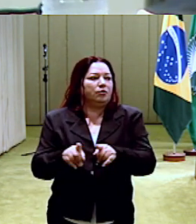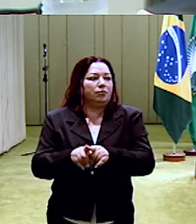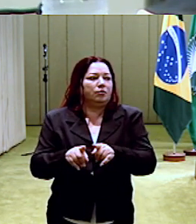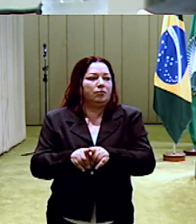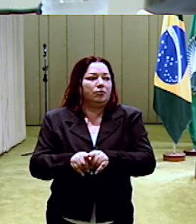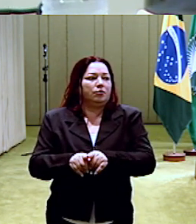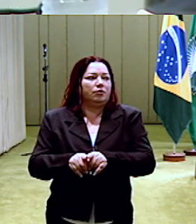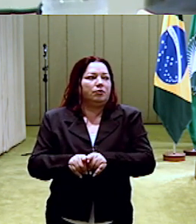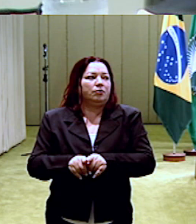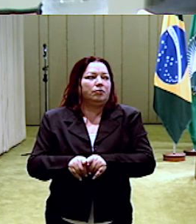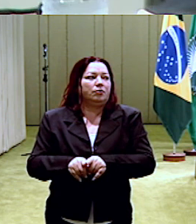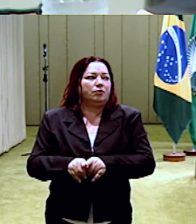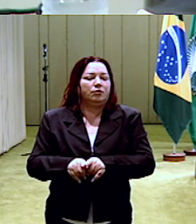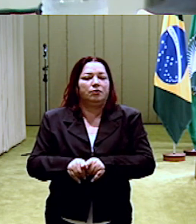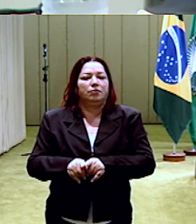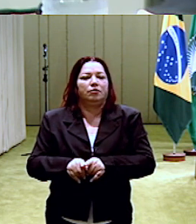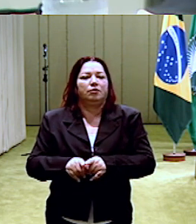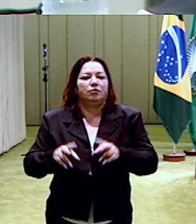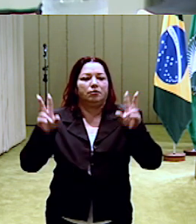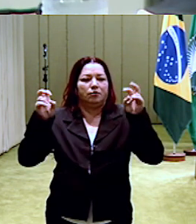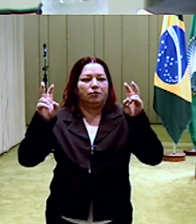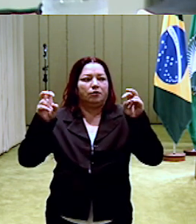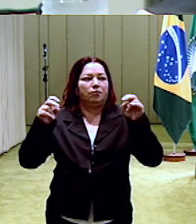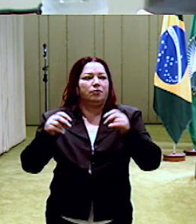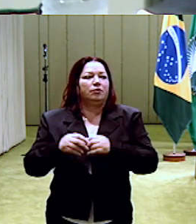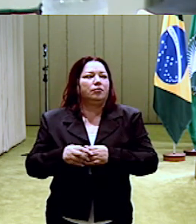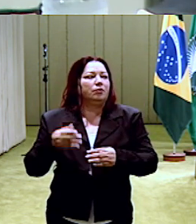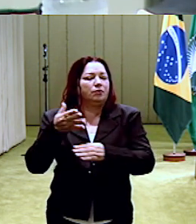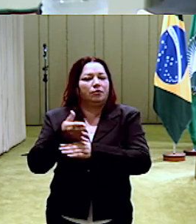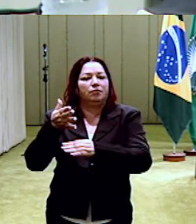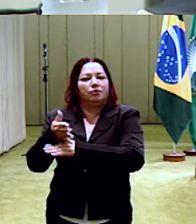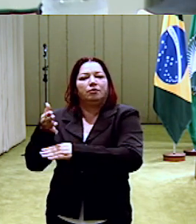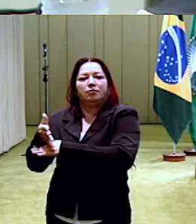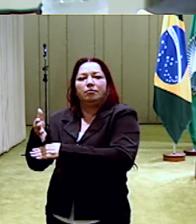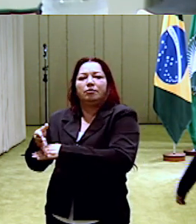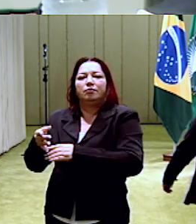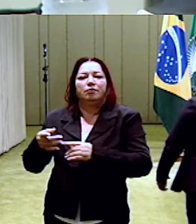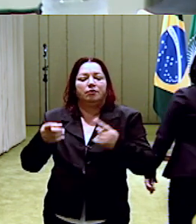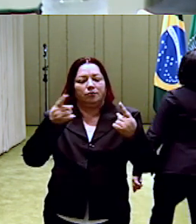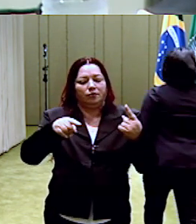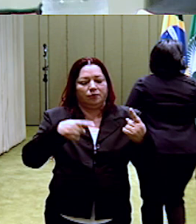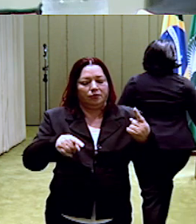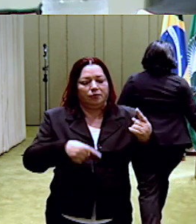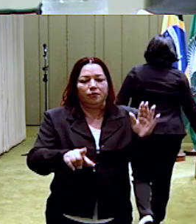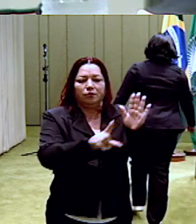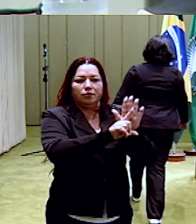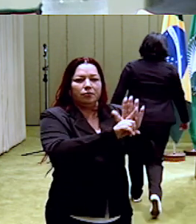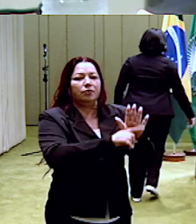densidade normativa frente aos desafios da temática e que também não se propôs a promover a regulação que se faz